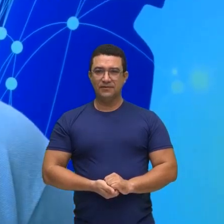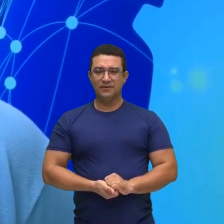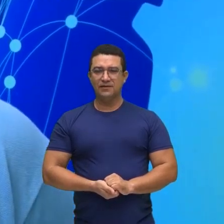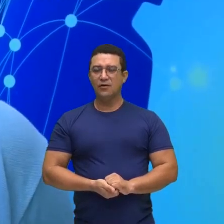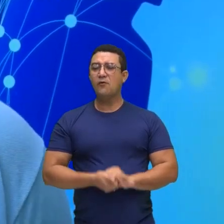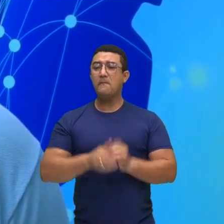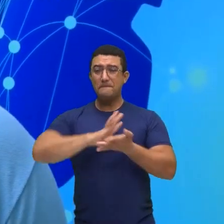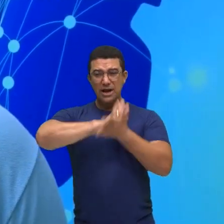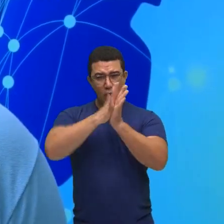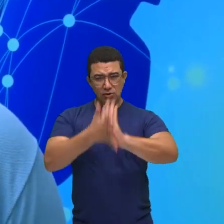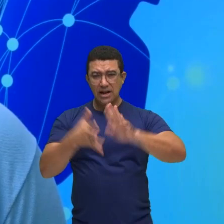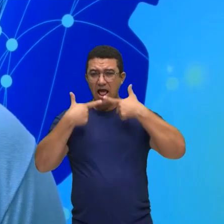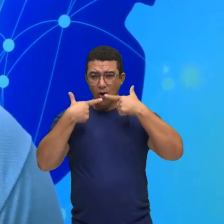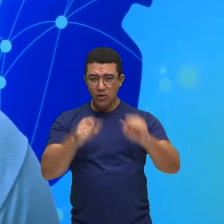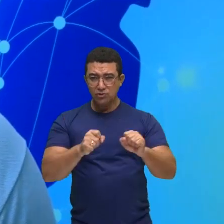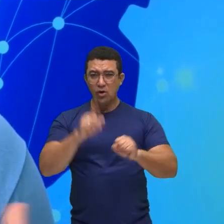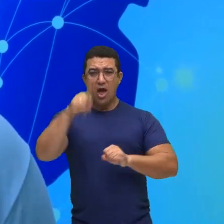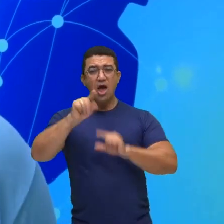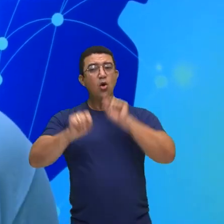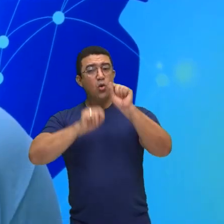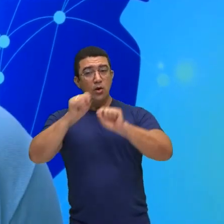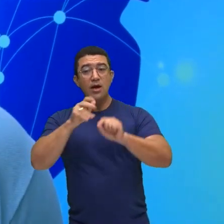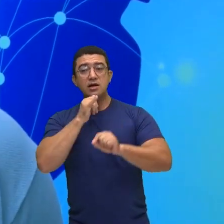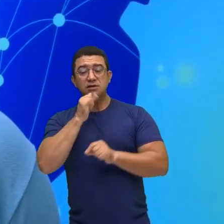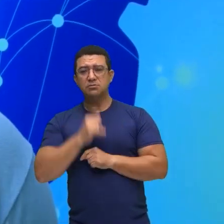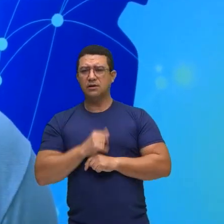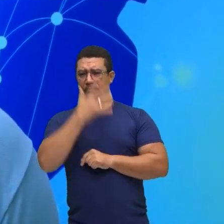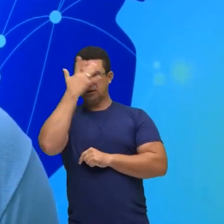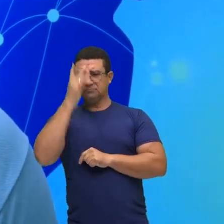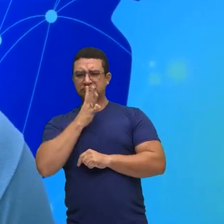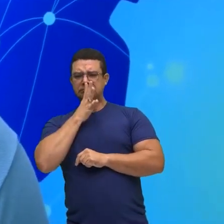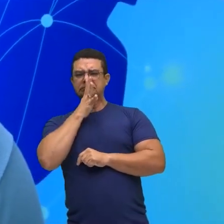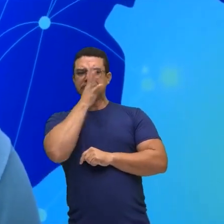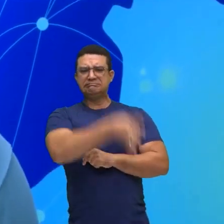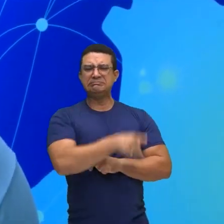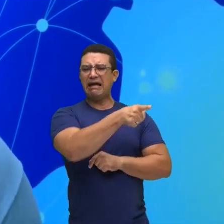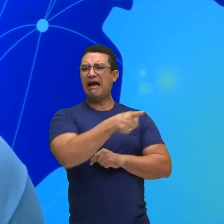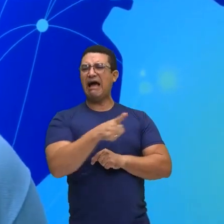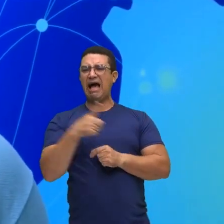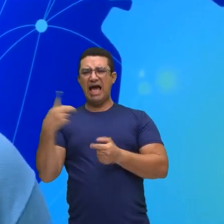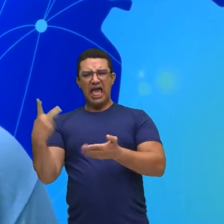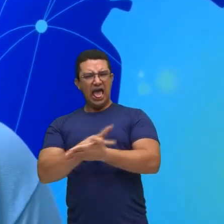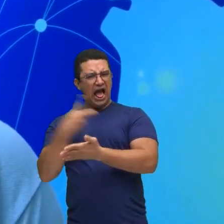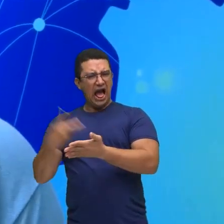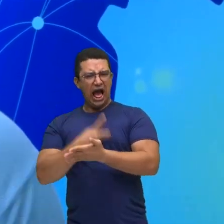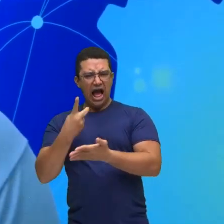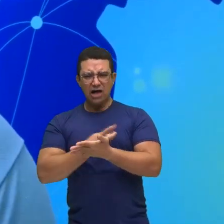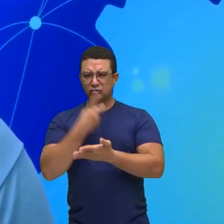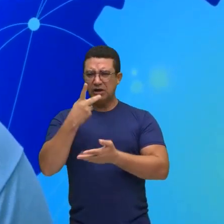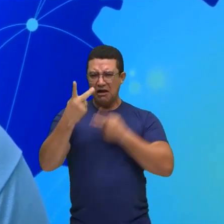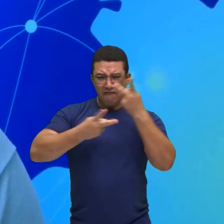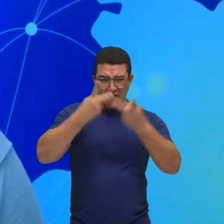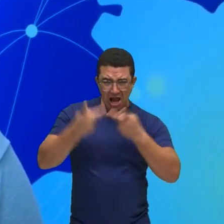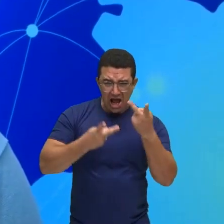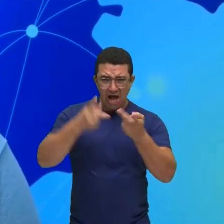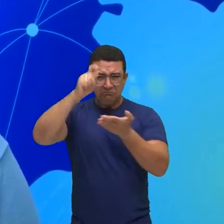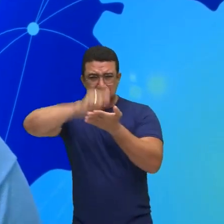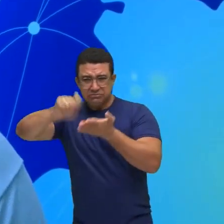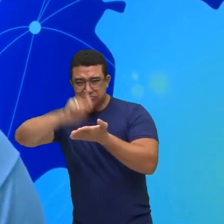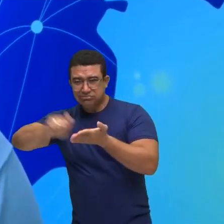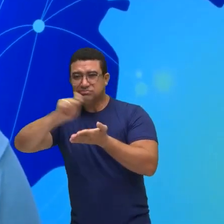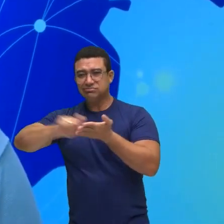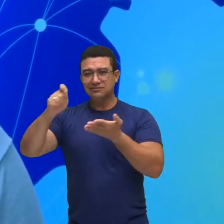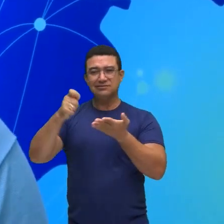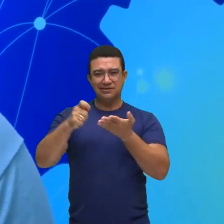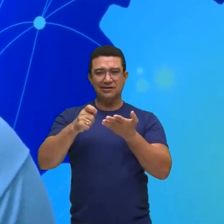Preconceito linguístico é quando você faz um julgamento sobre os usos da língua, considerando um uso como correto,